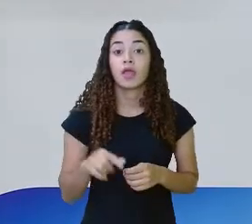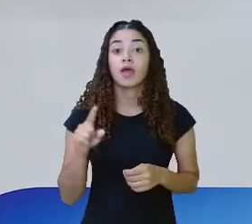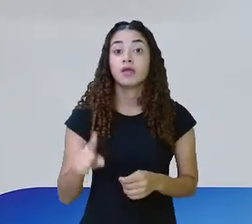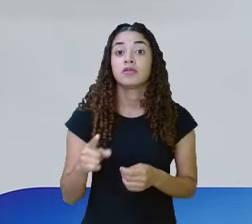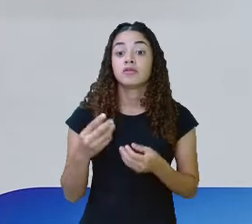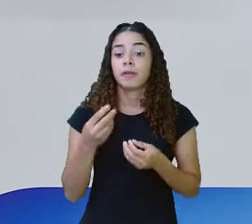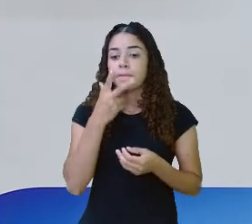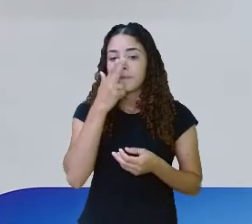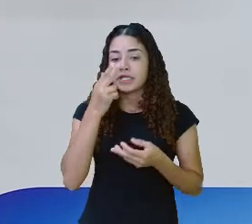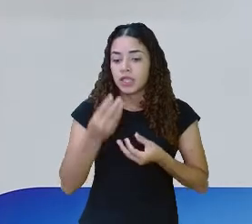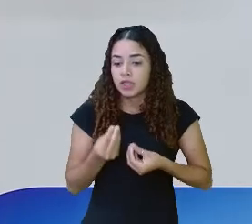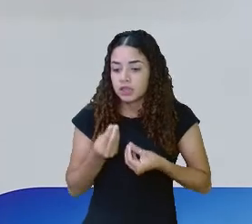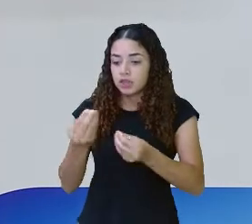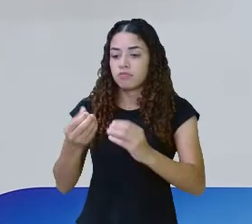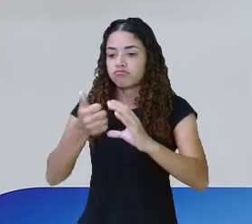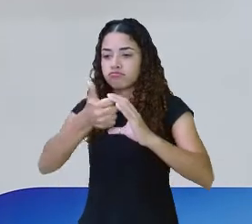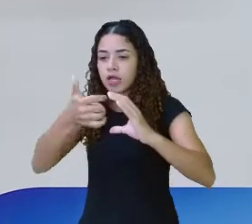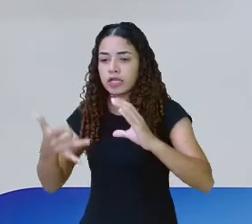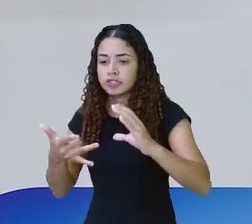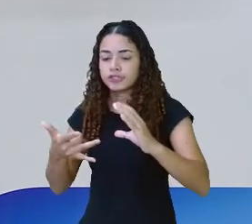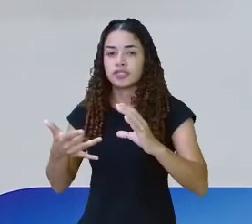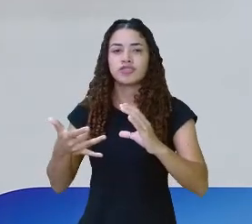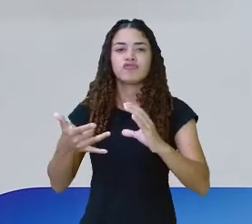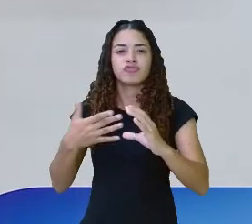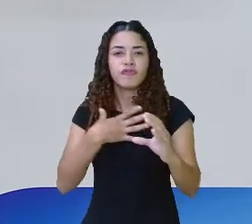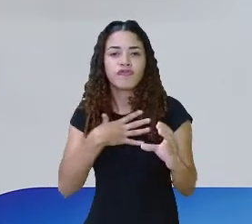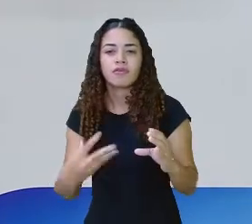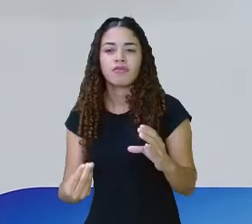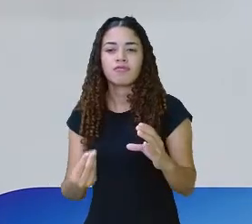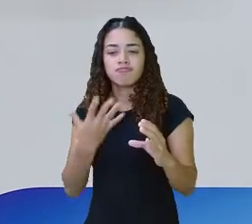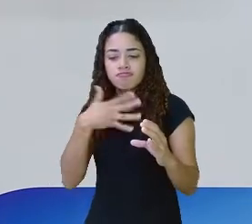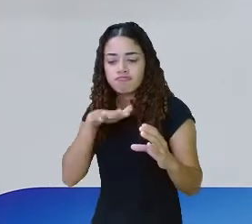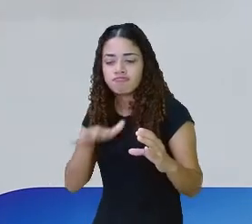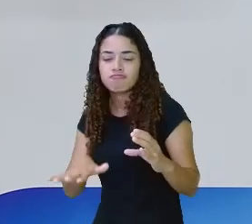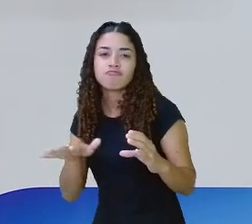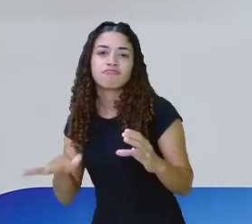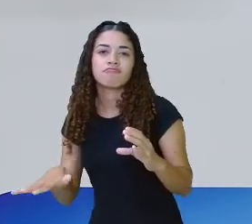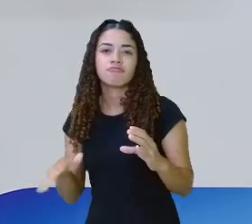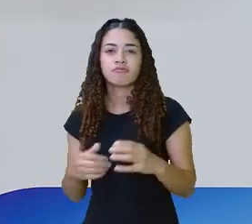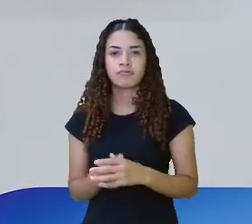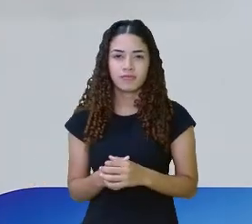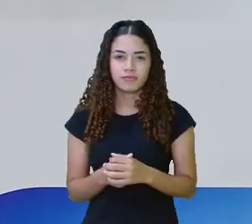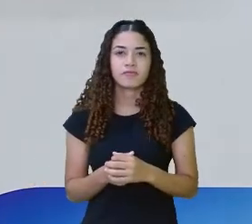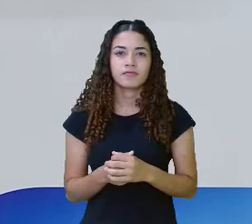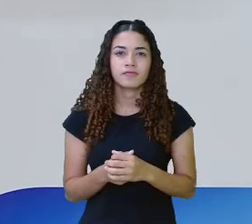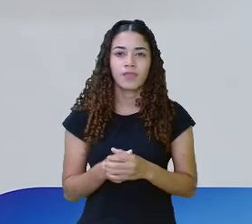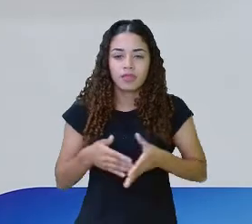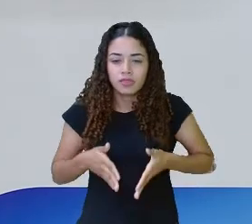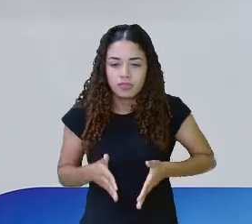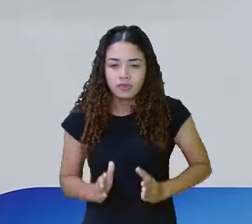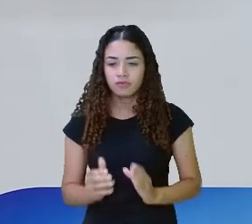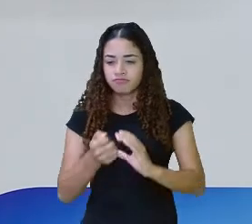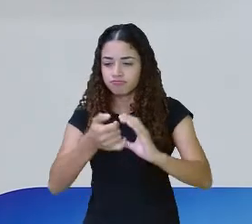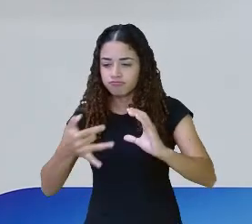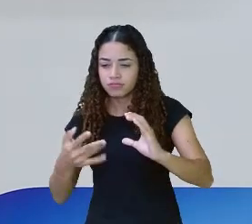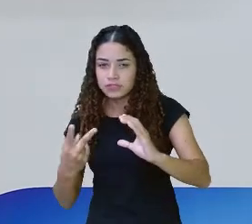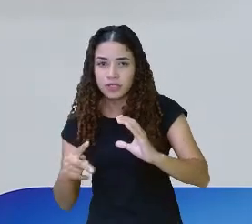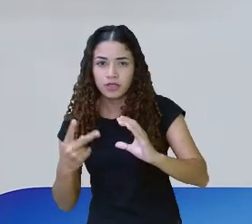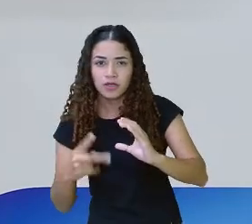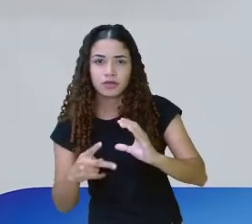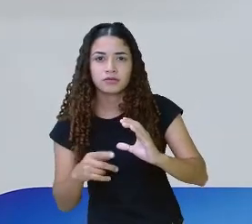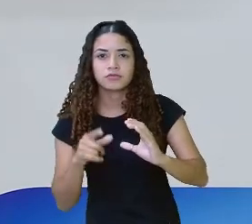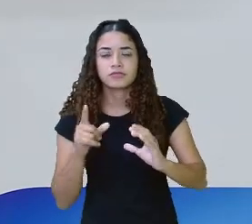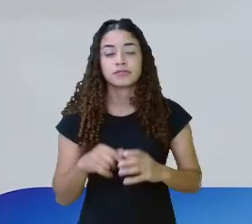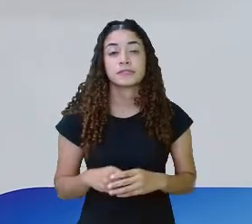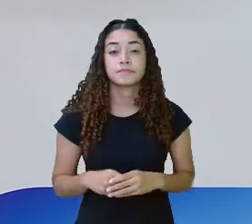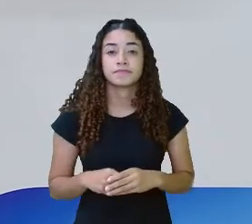essas características para os seus filhos, para os filhotes, né, para a prole, tá certo? Então, essa é uma